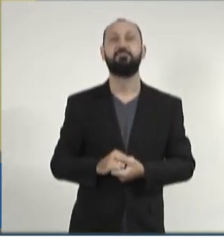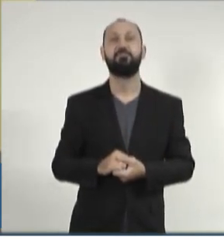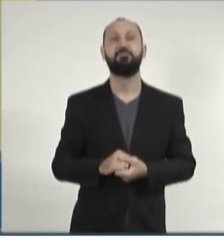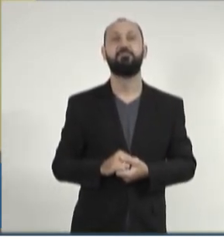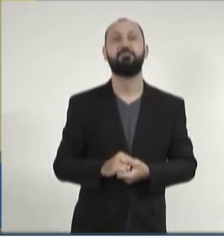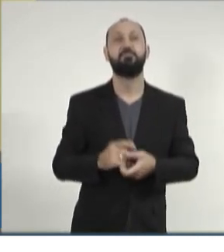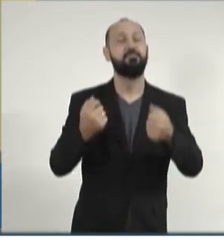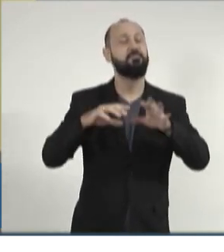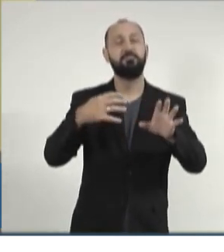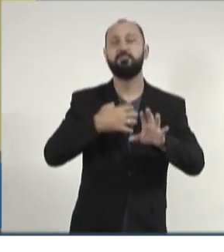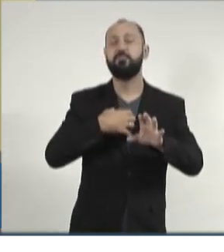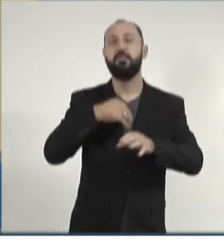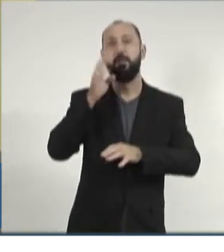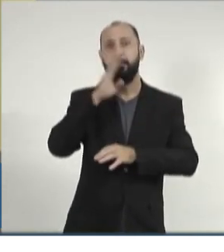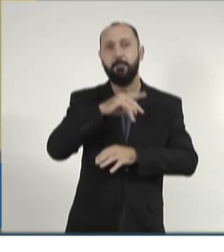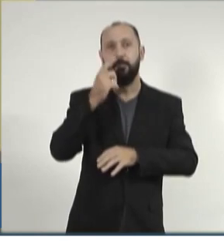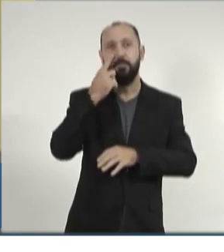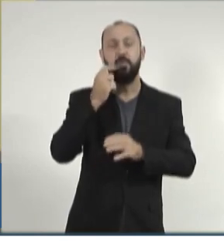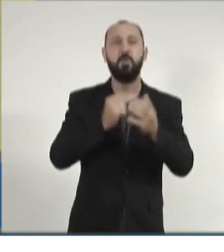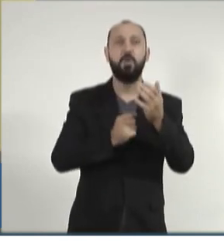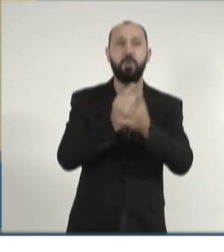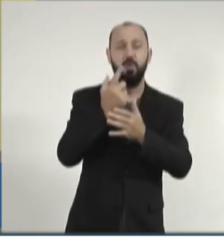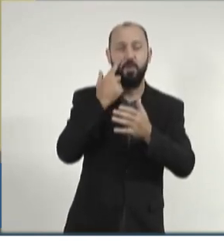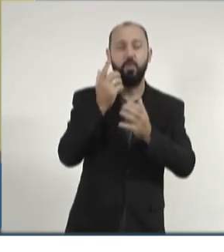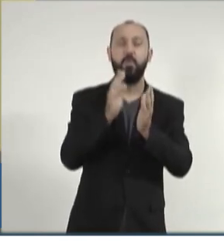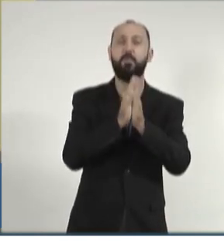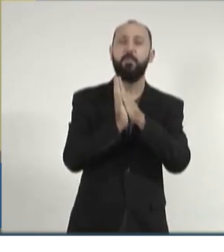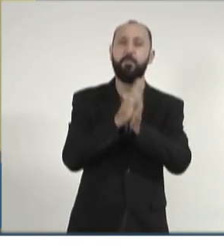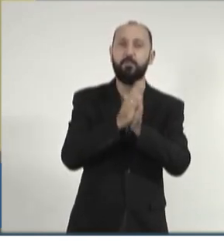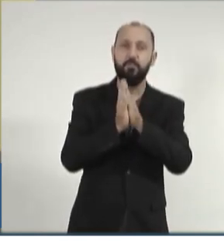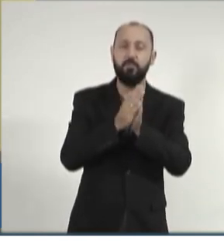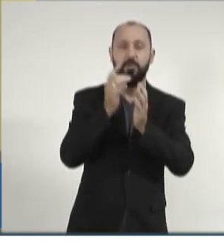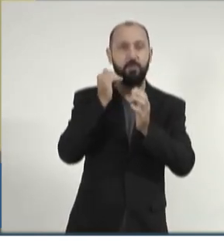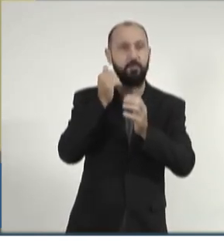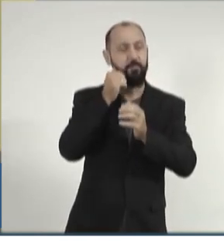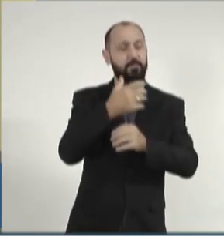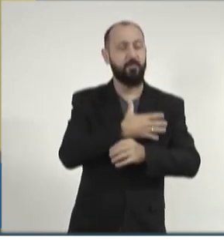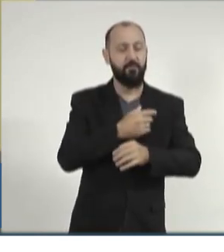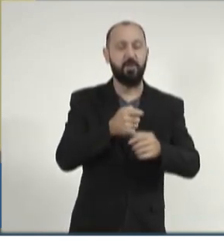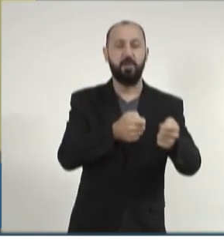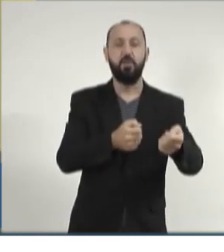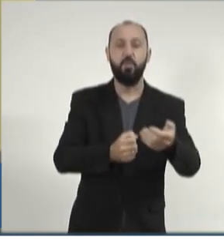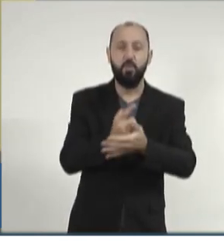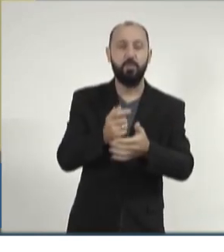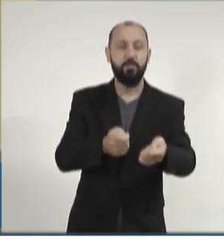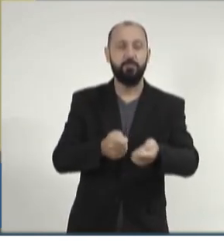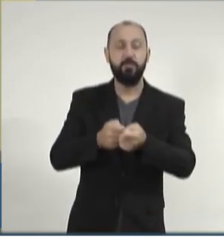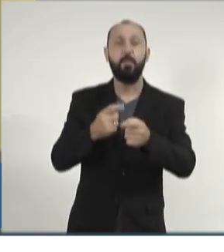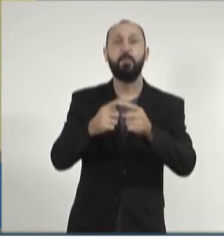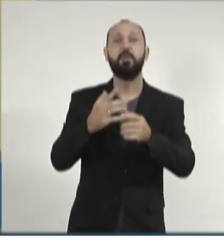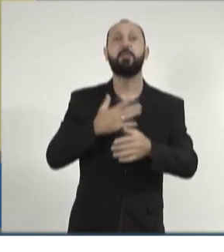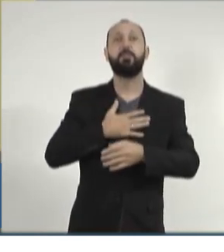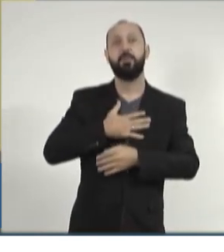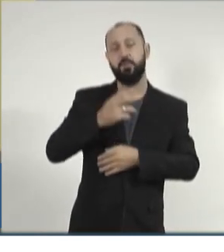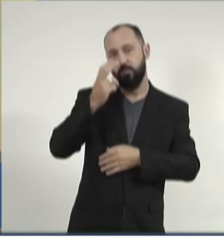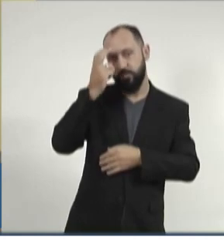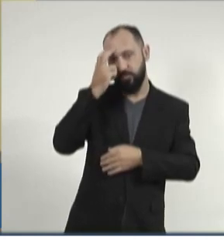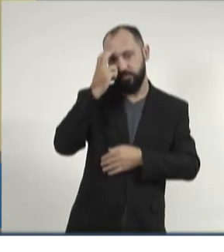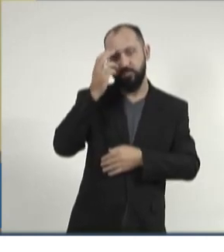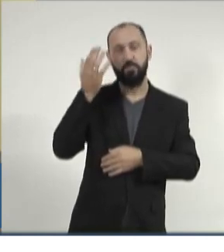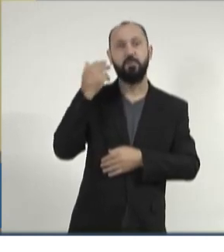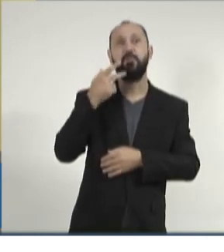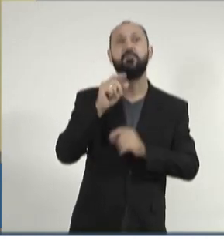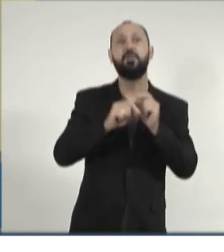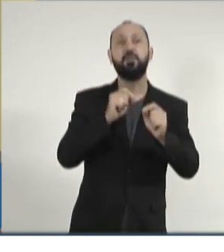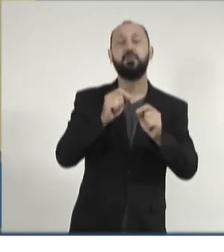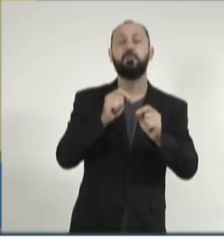Não precisam se sentir mal, porque eu compro bonequinha, rodinho para as minhas meninas, porque isso faz parte da nossa cultura. O que eu falava no